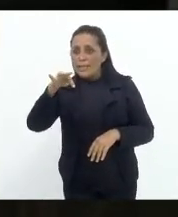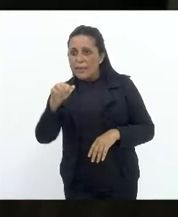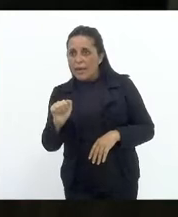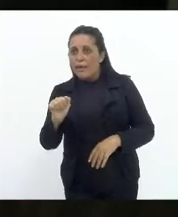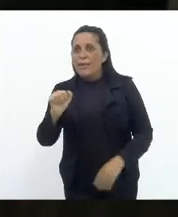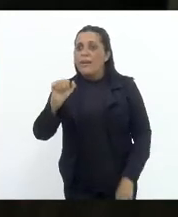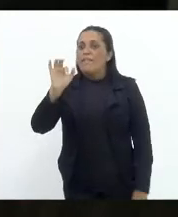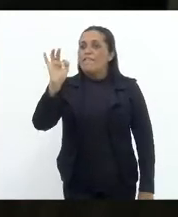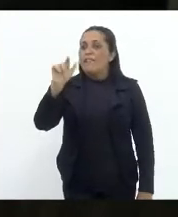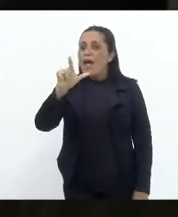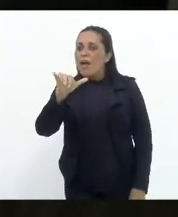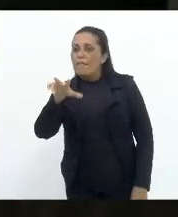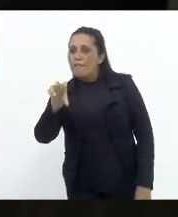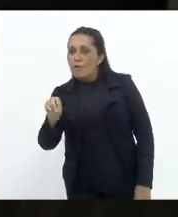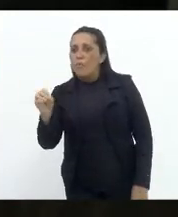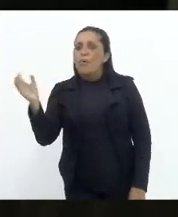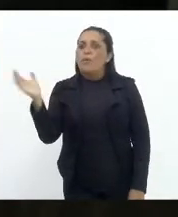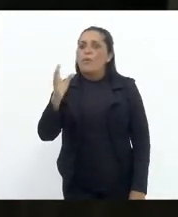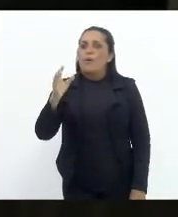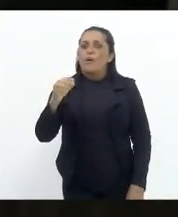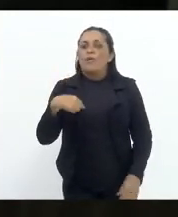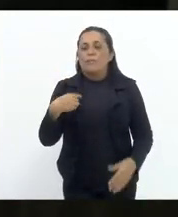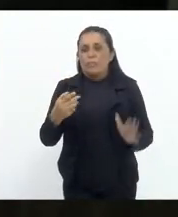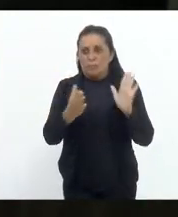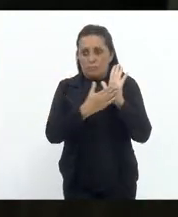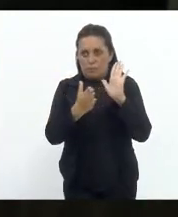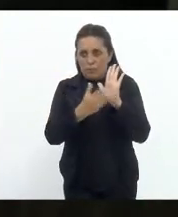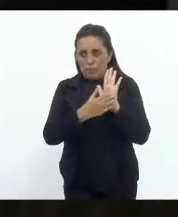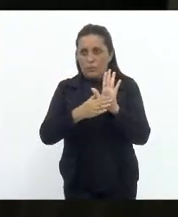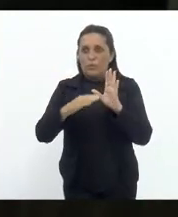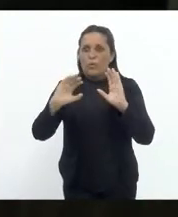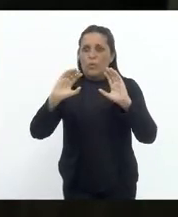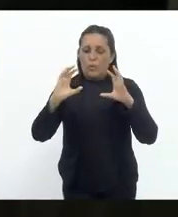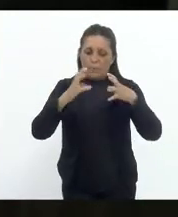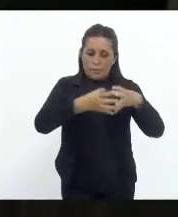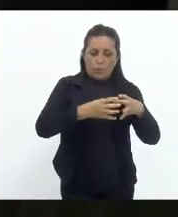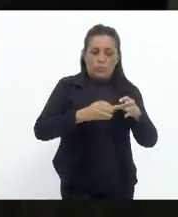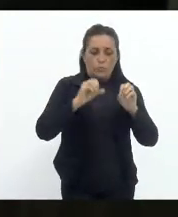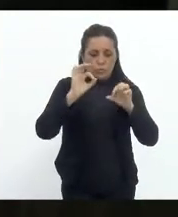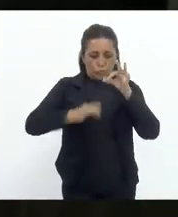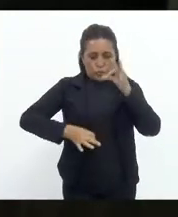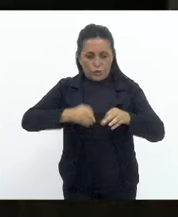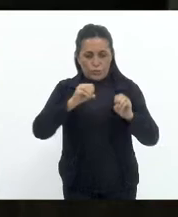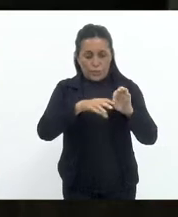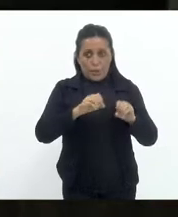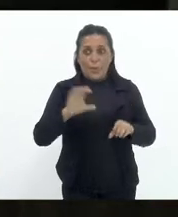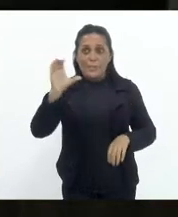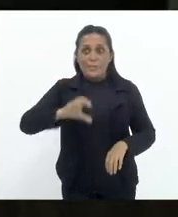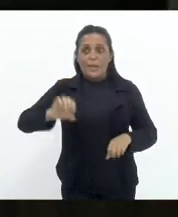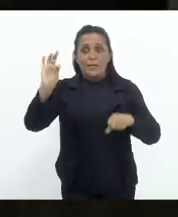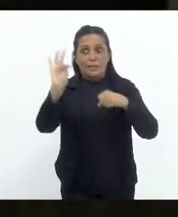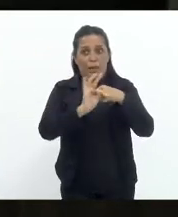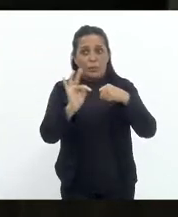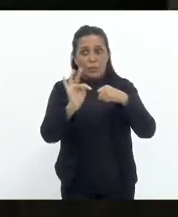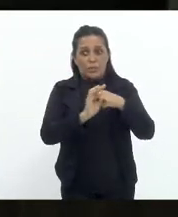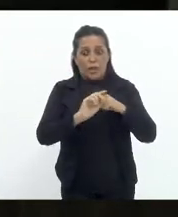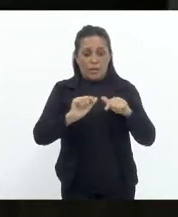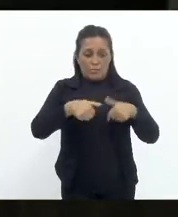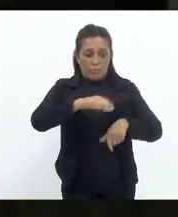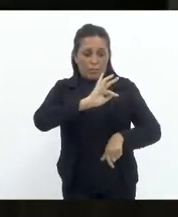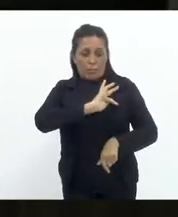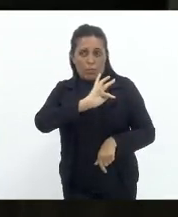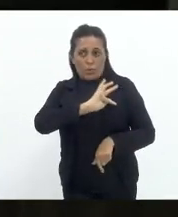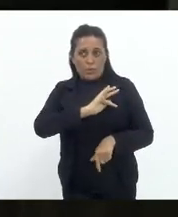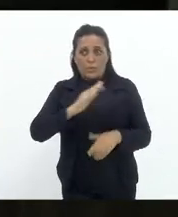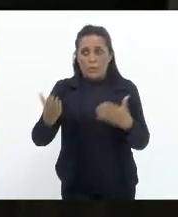mata-mata parceiro Benê de pareceres das comissões coleção Justiça de Educação Ciência e Tecnologia segurança publicação de polícia